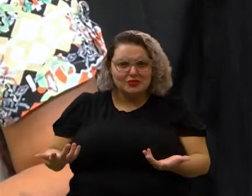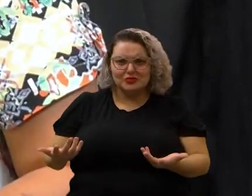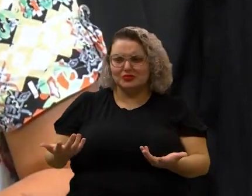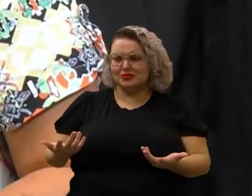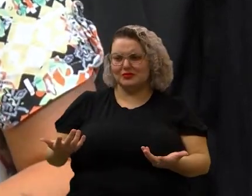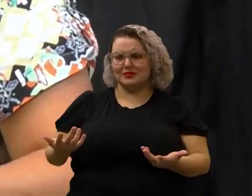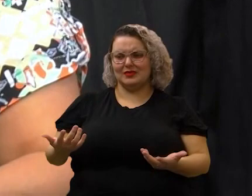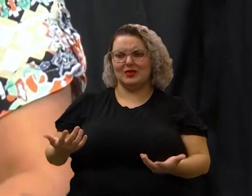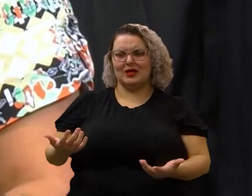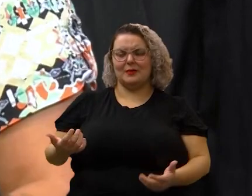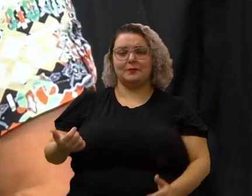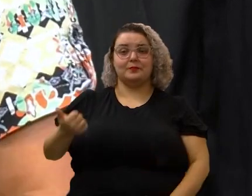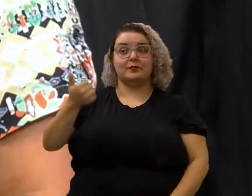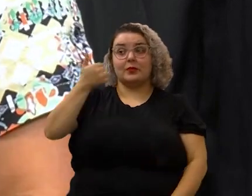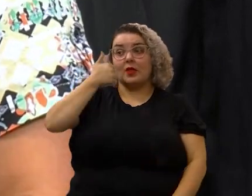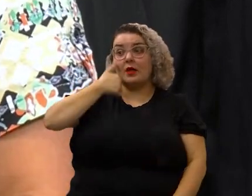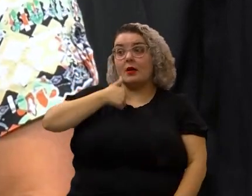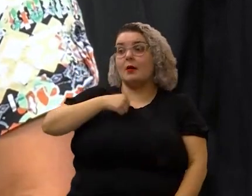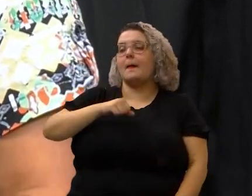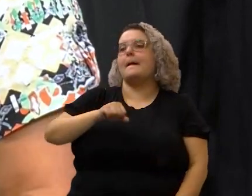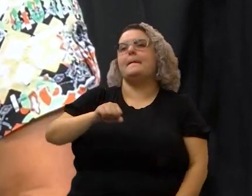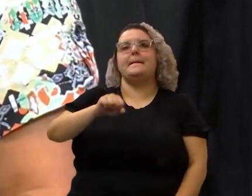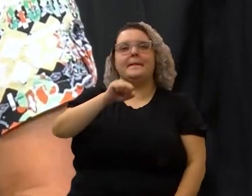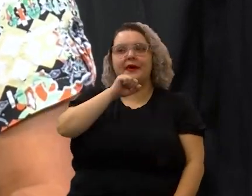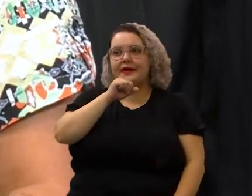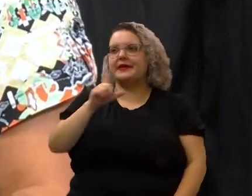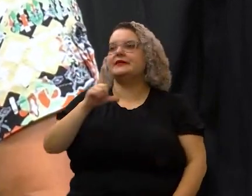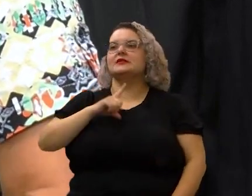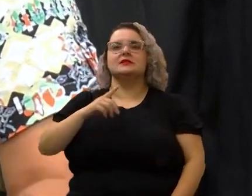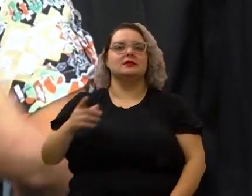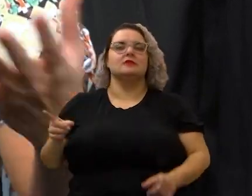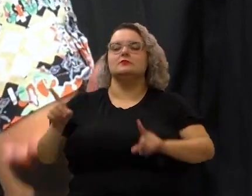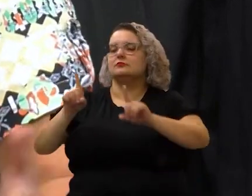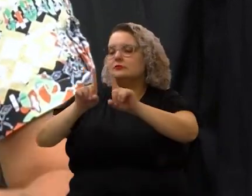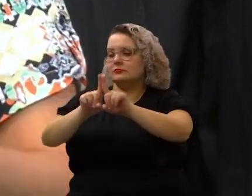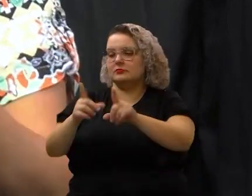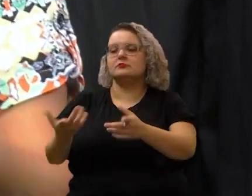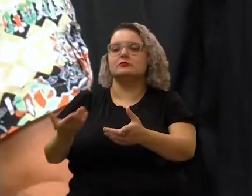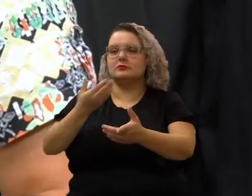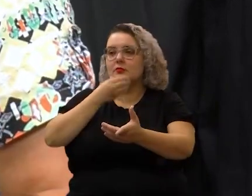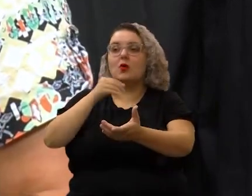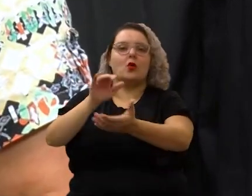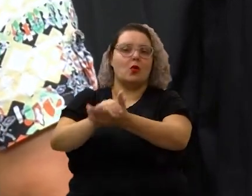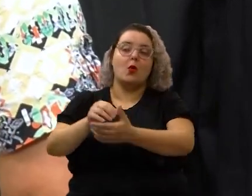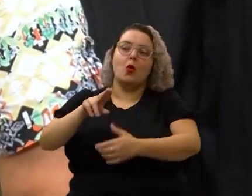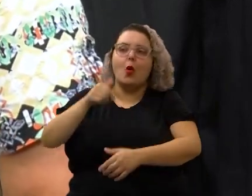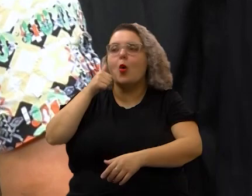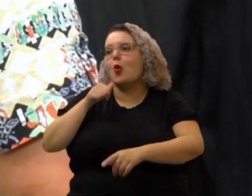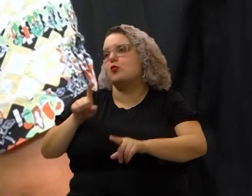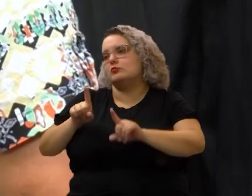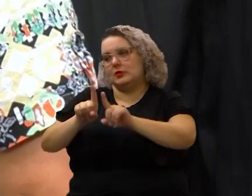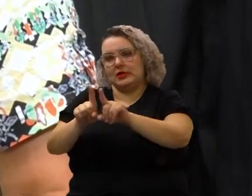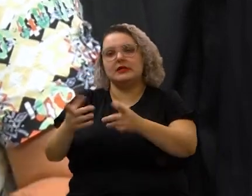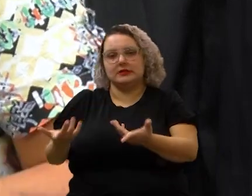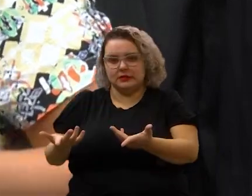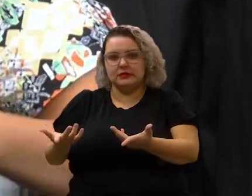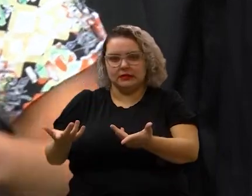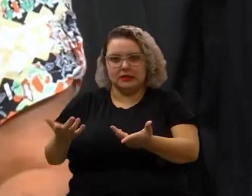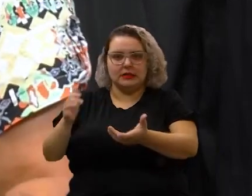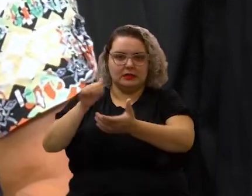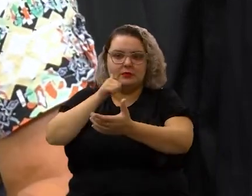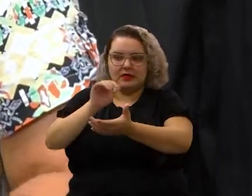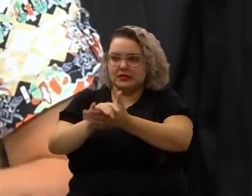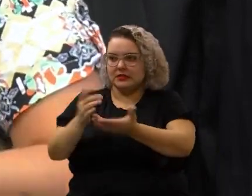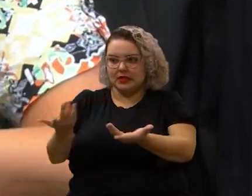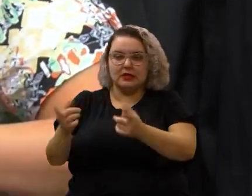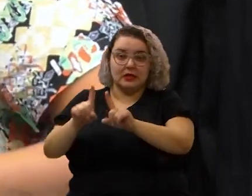tarefas, mãe com companheiros, parceiros ou companheiras, já é difícil, mãe